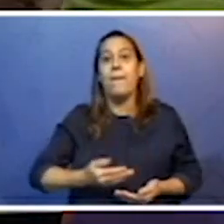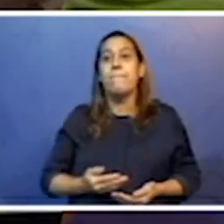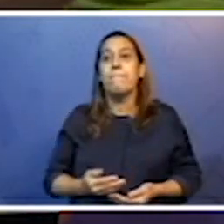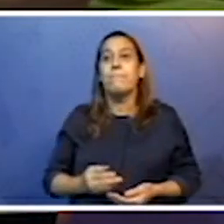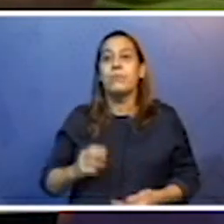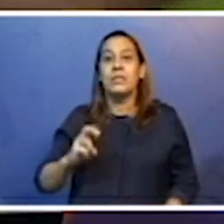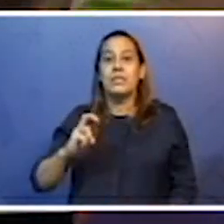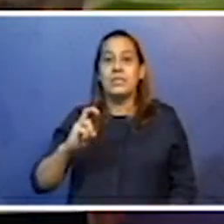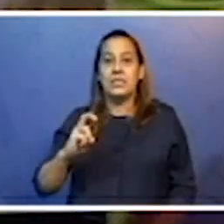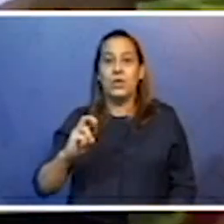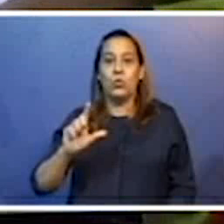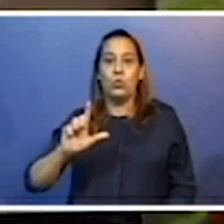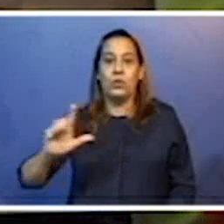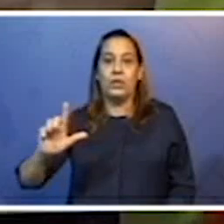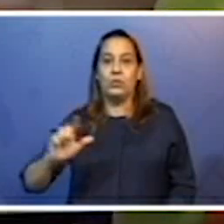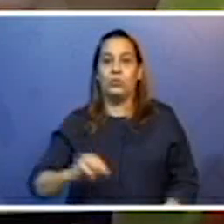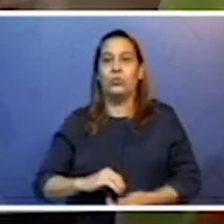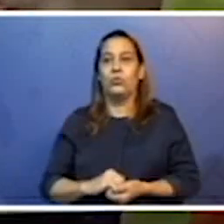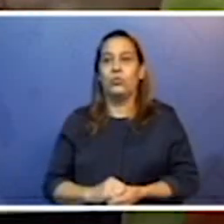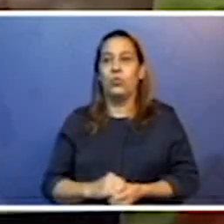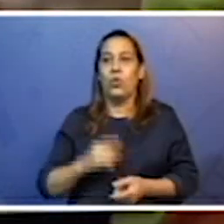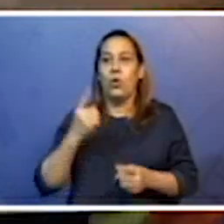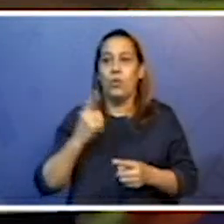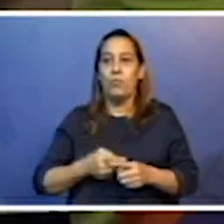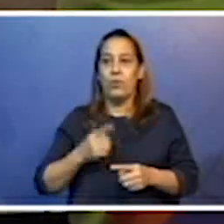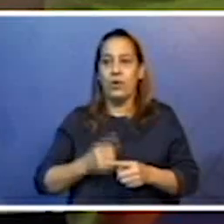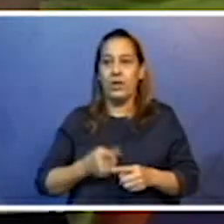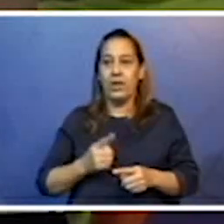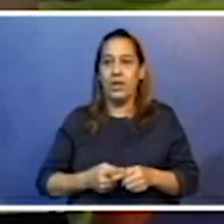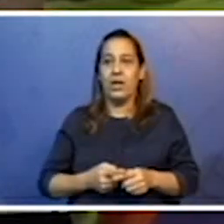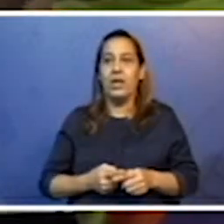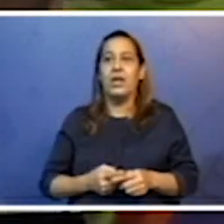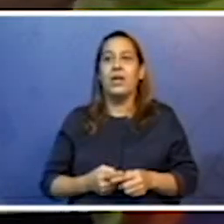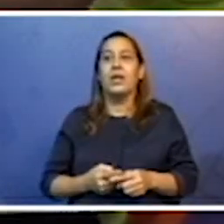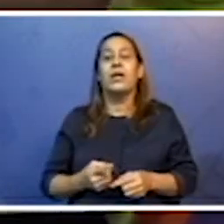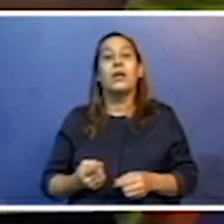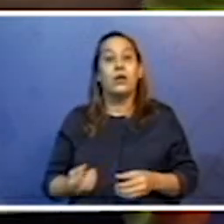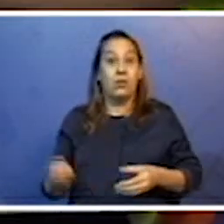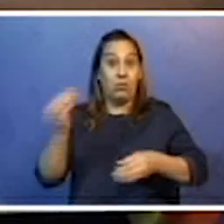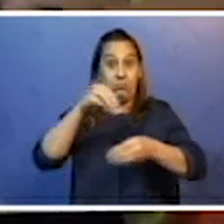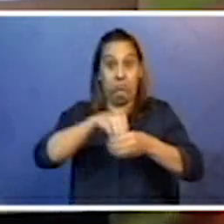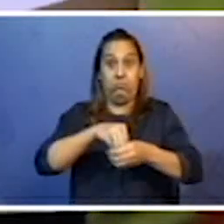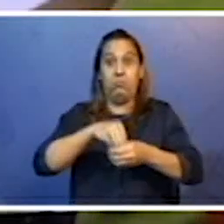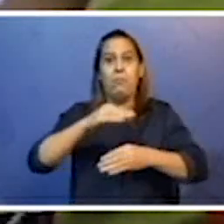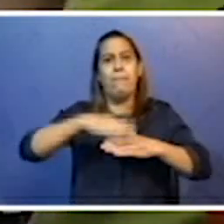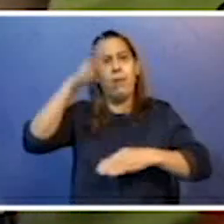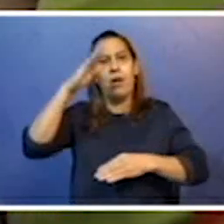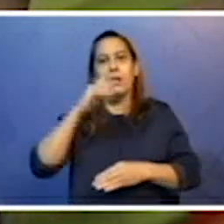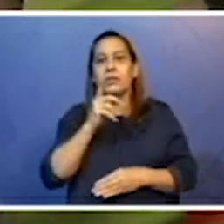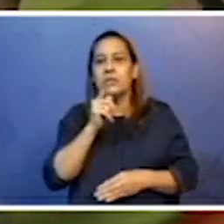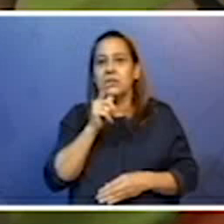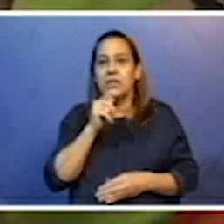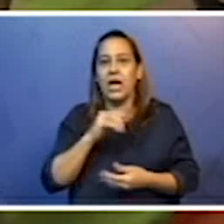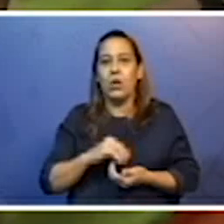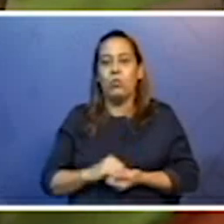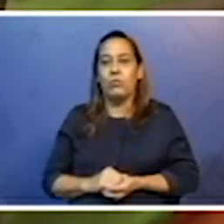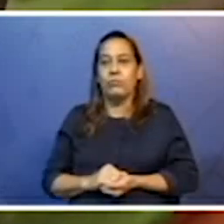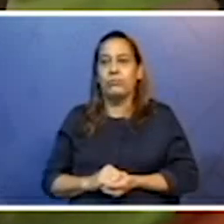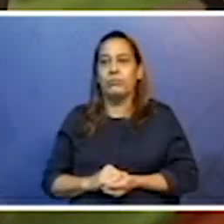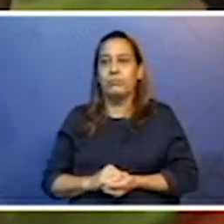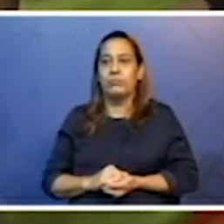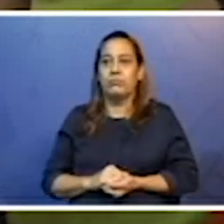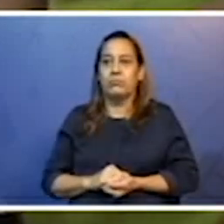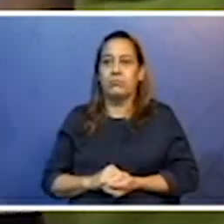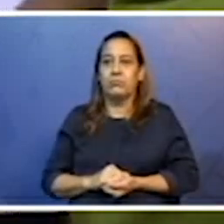de 5 litros. Por quê, gente? Porque nesse recipiente cabe mais água,